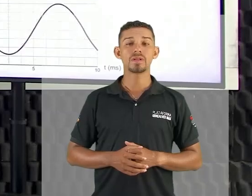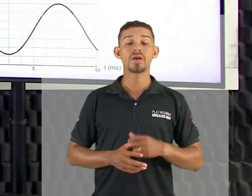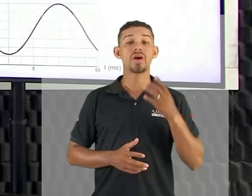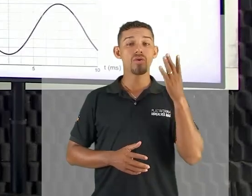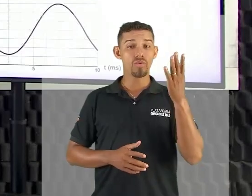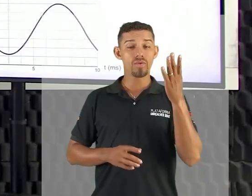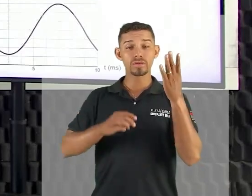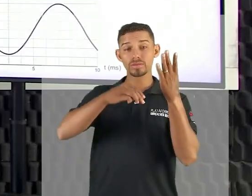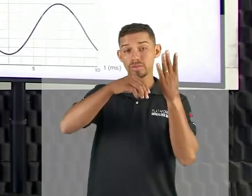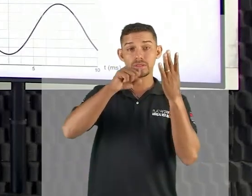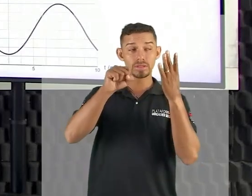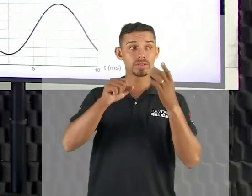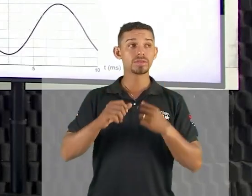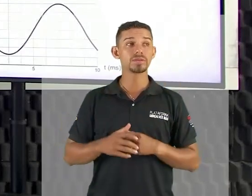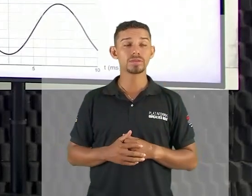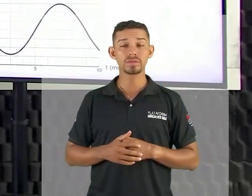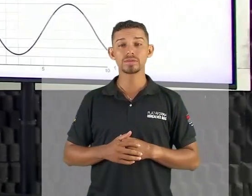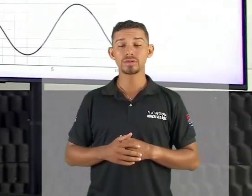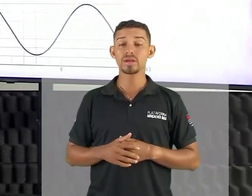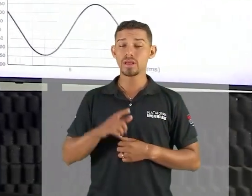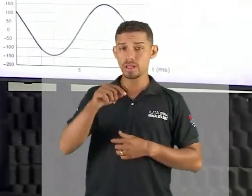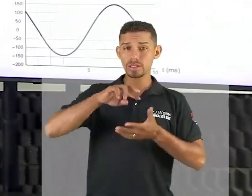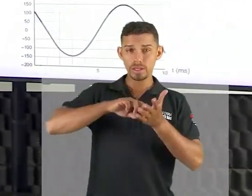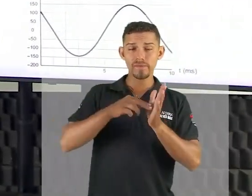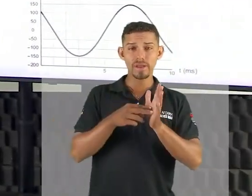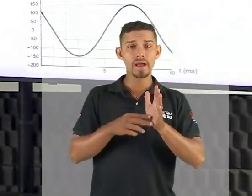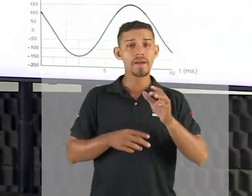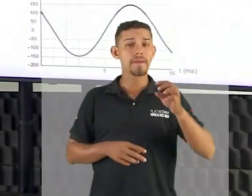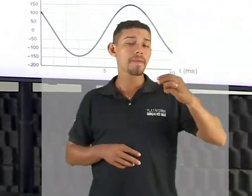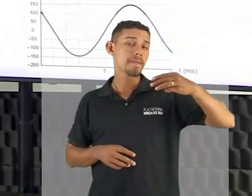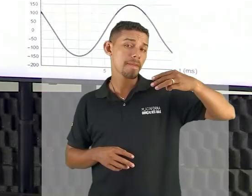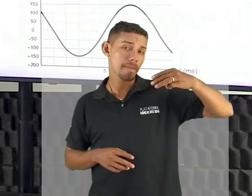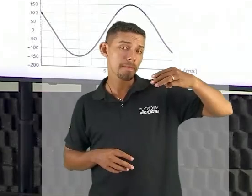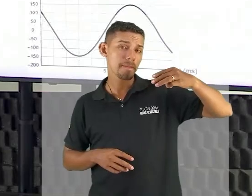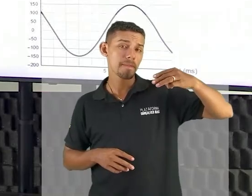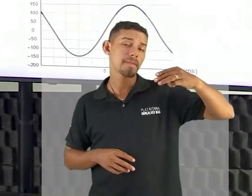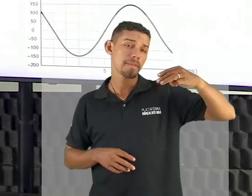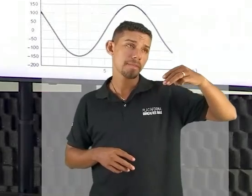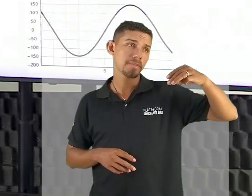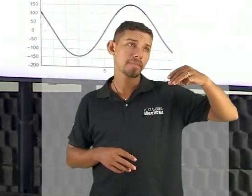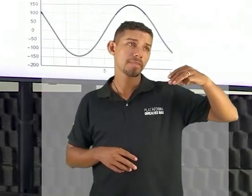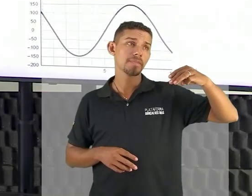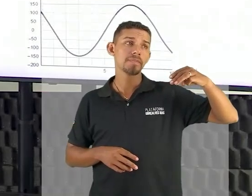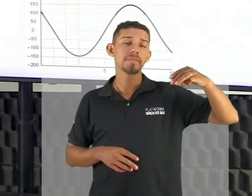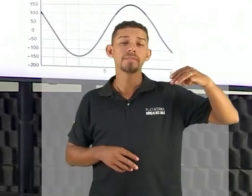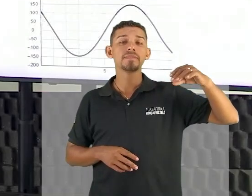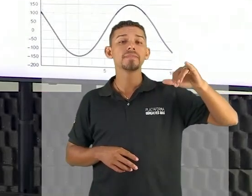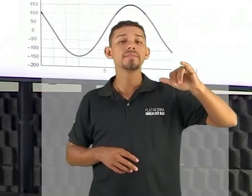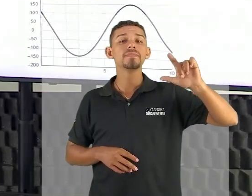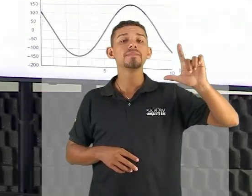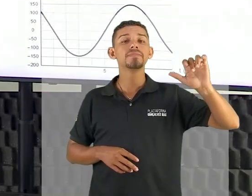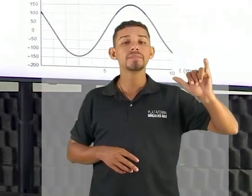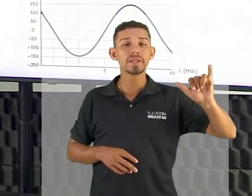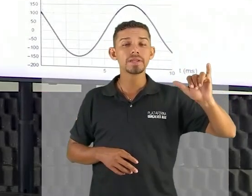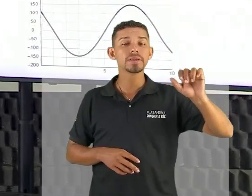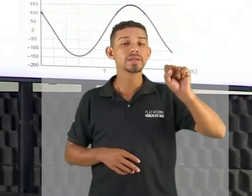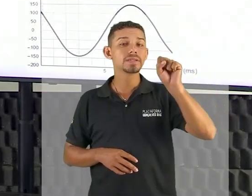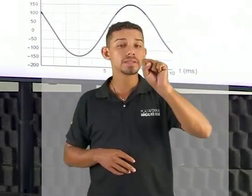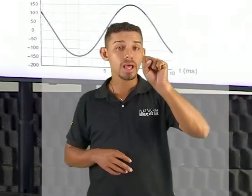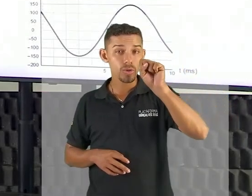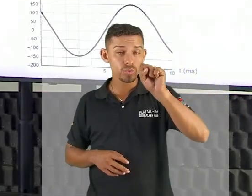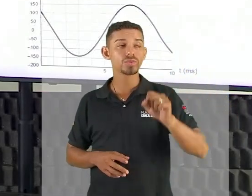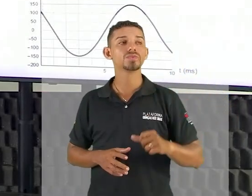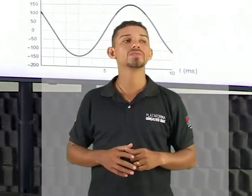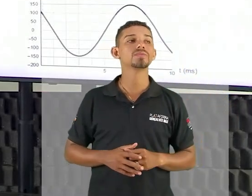milissegundos isso aqui não é metro por segundo joat não é milisegundos Ó esse mil meus amigos e